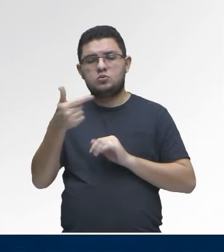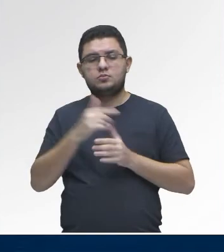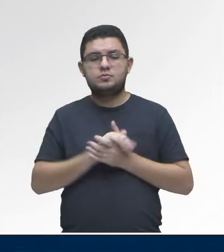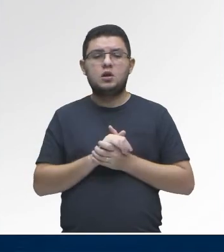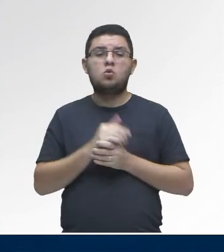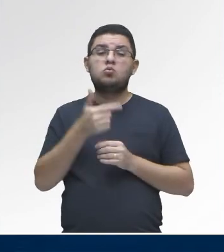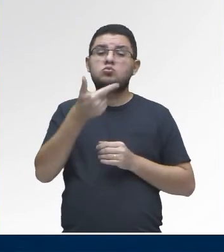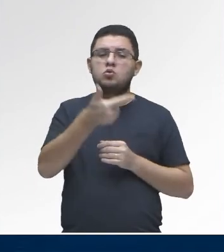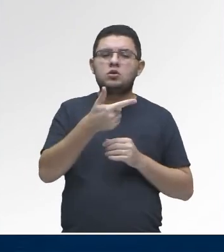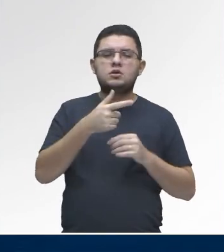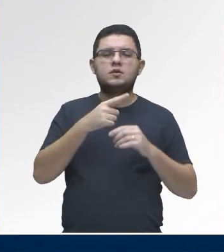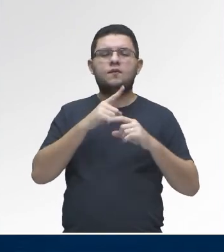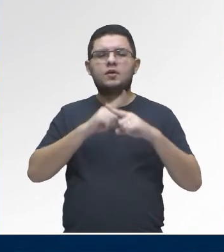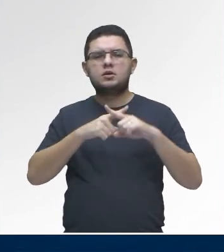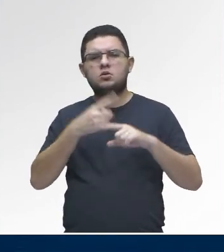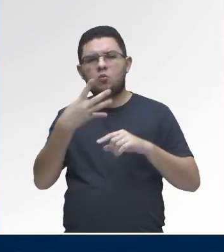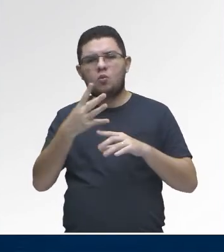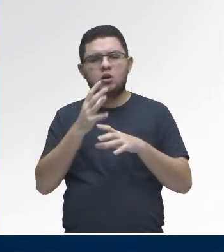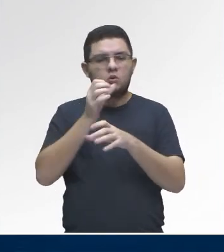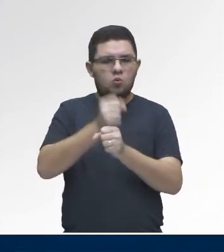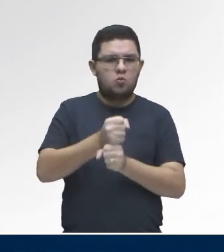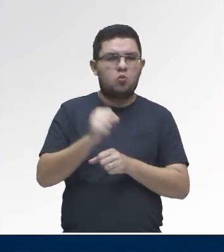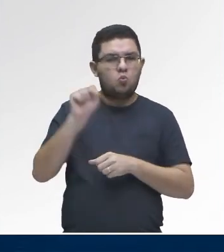vezes 4 é igual a 8.